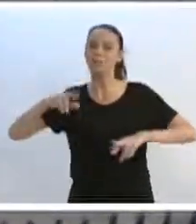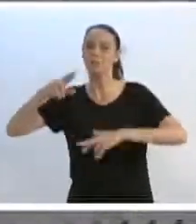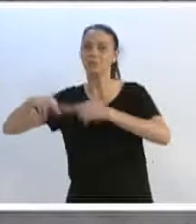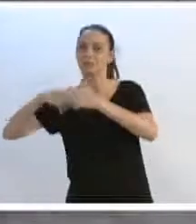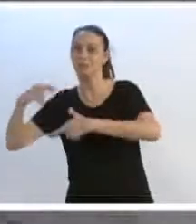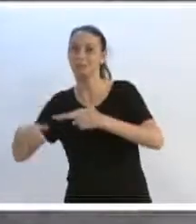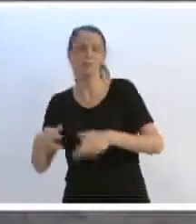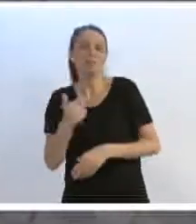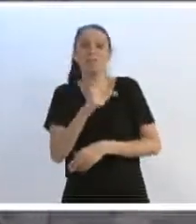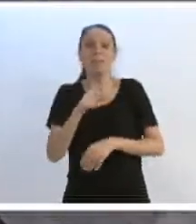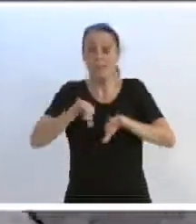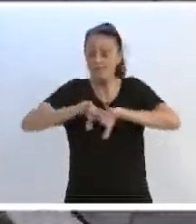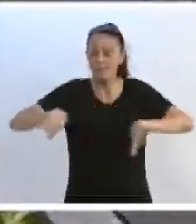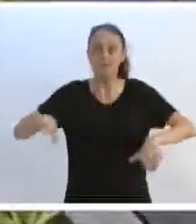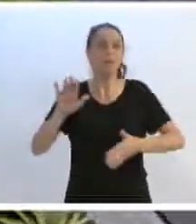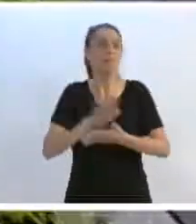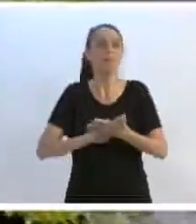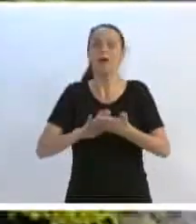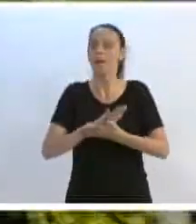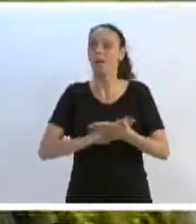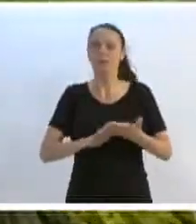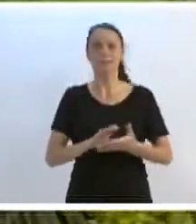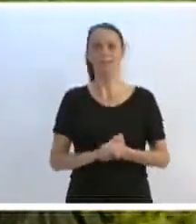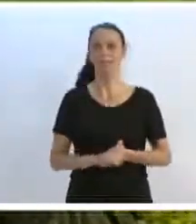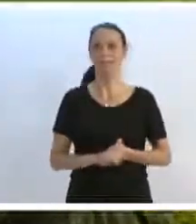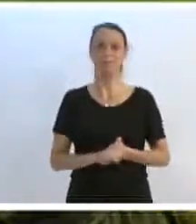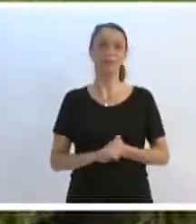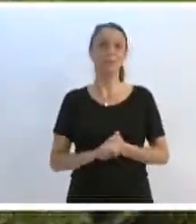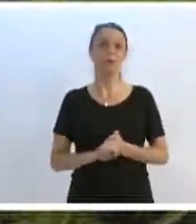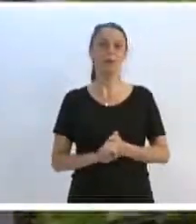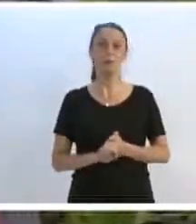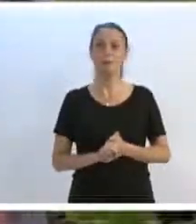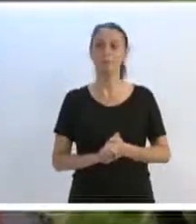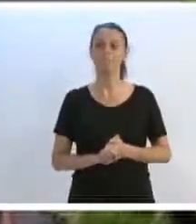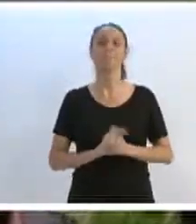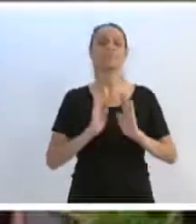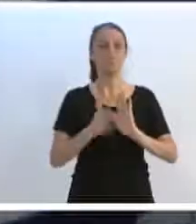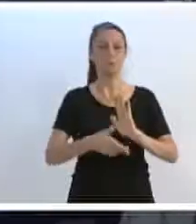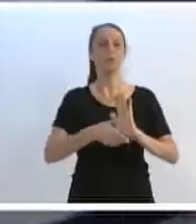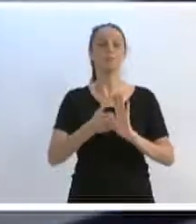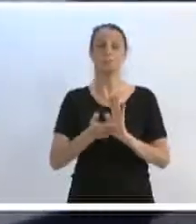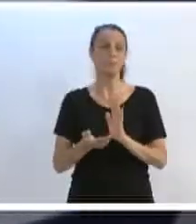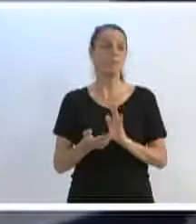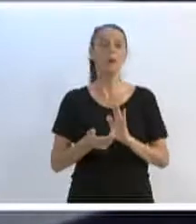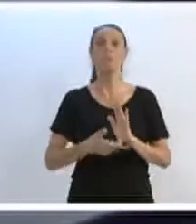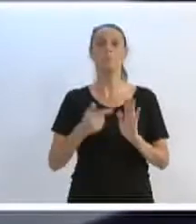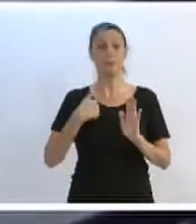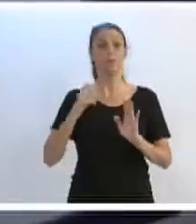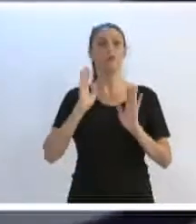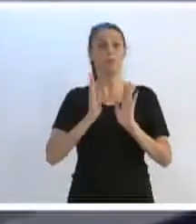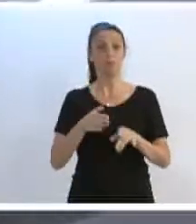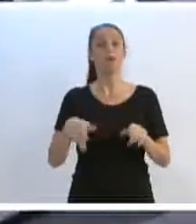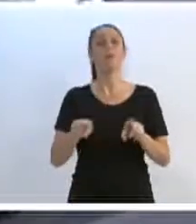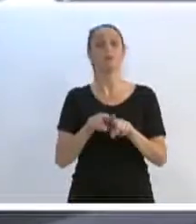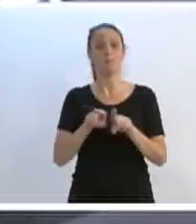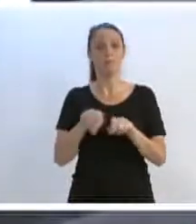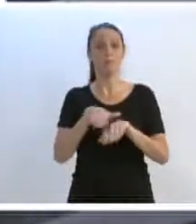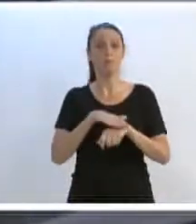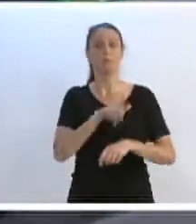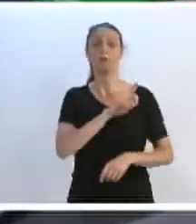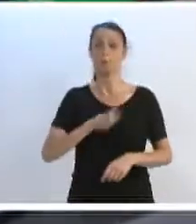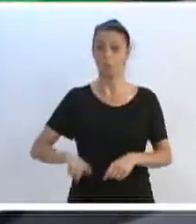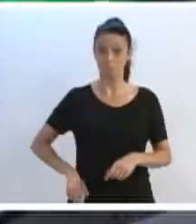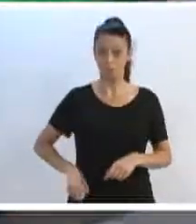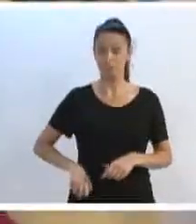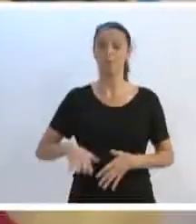forma muito clara. Já quero antecipar que já conversei esse assunto com o líder do governo, o vereador Alexandre Matias, e que vamos fazer,